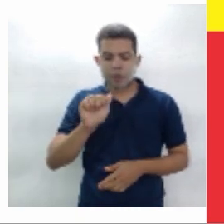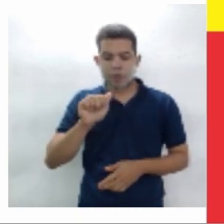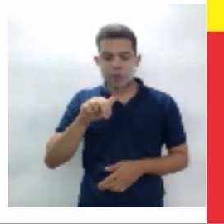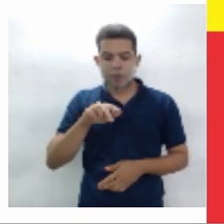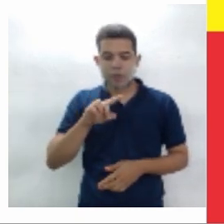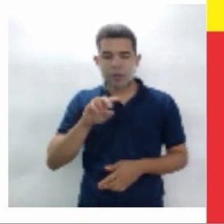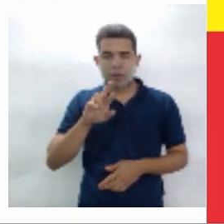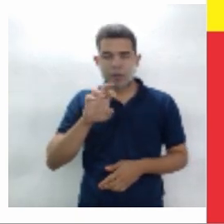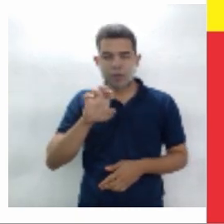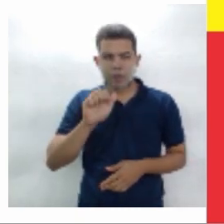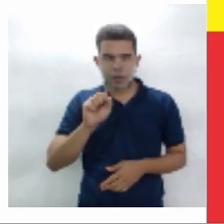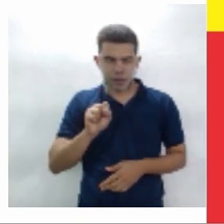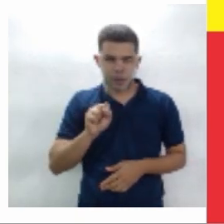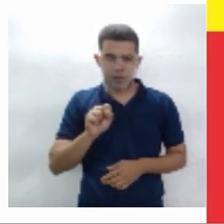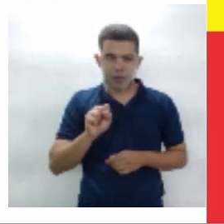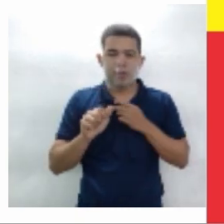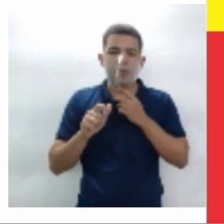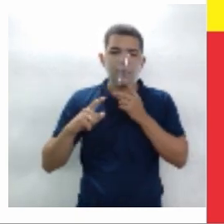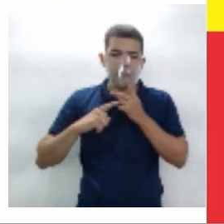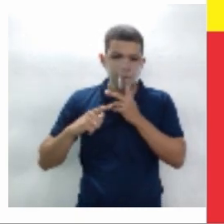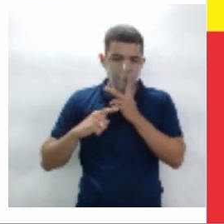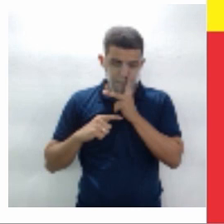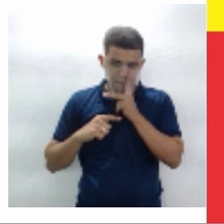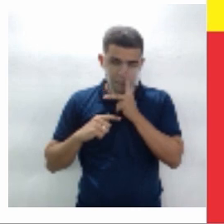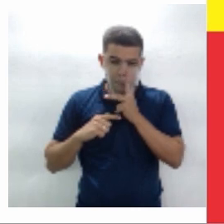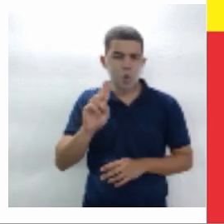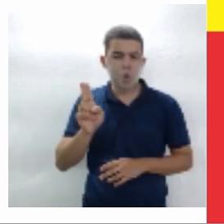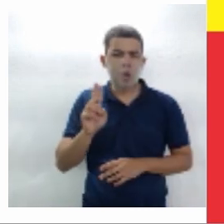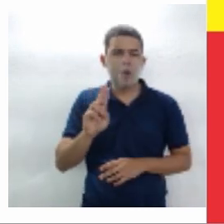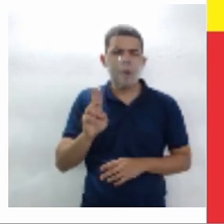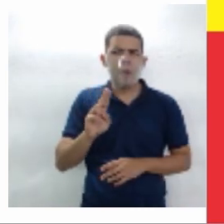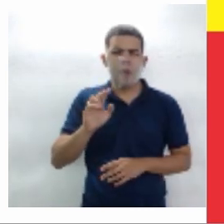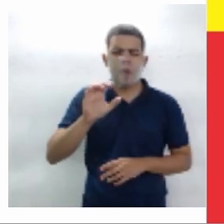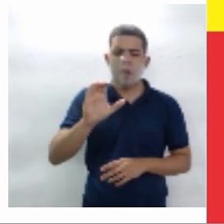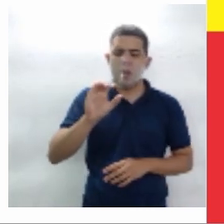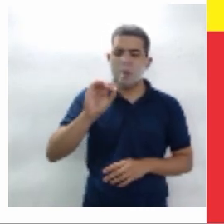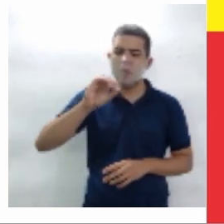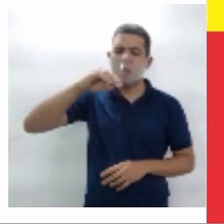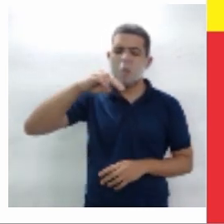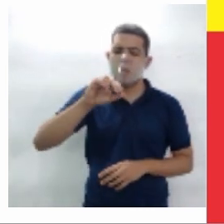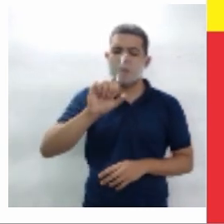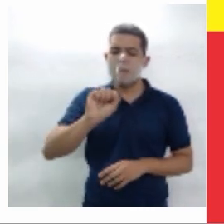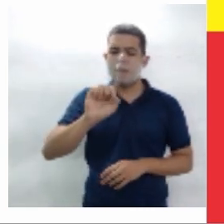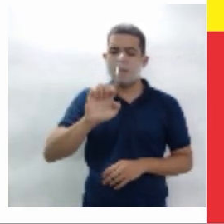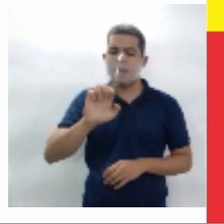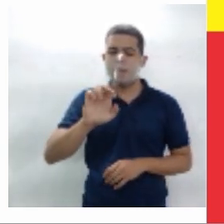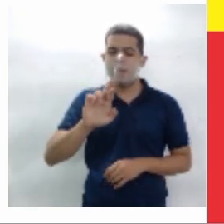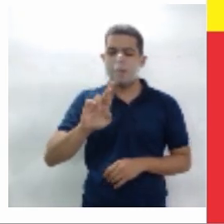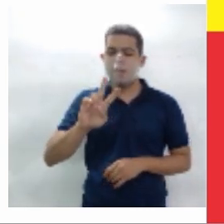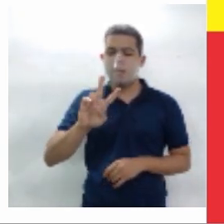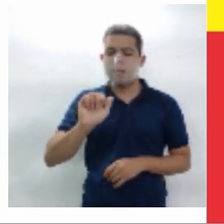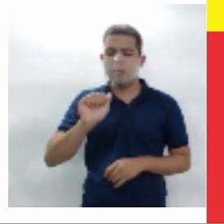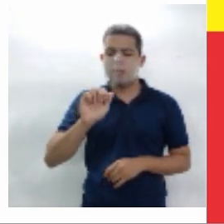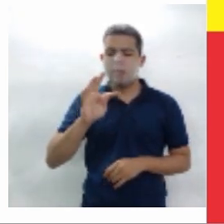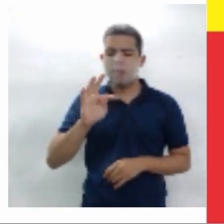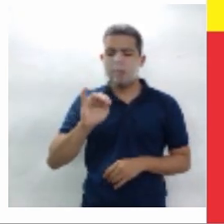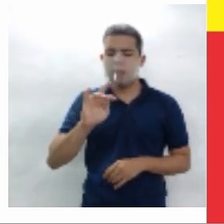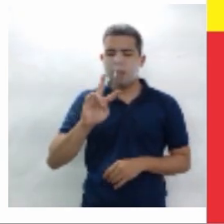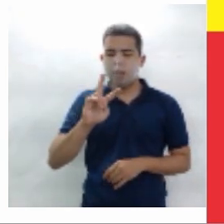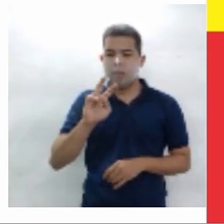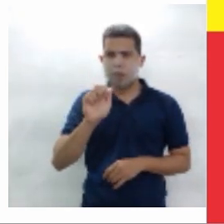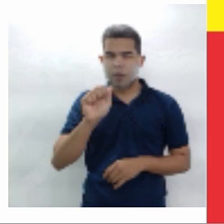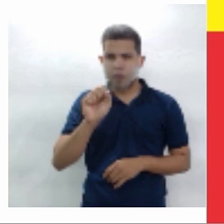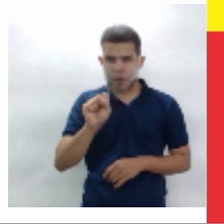da outra. Então, essa placa daí a gente chama de conservativas, porque uma placa